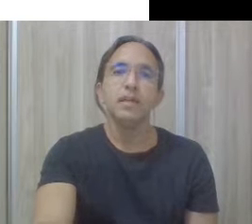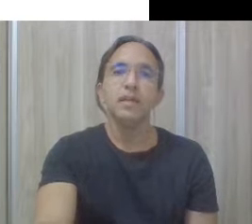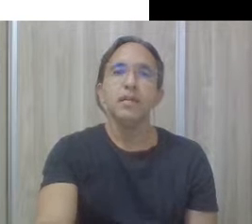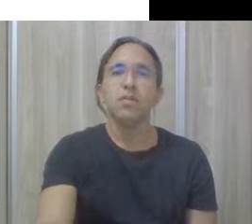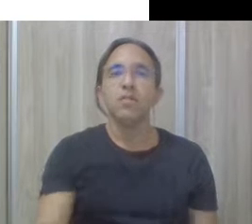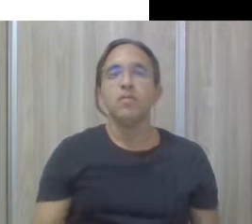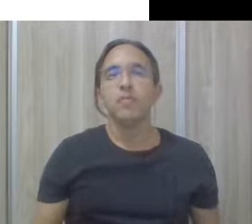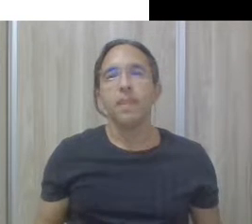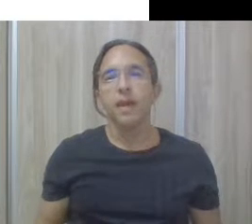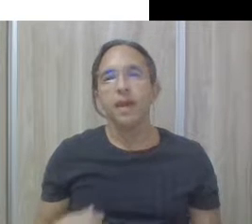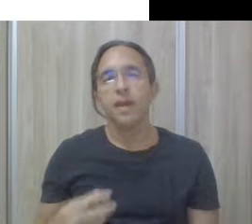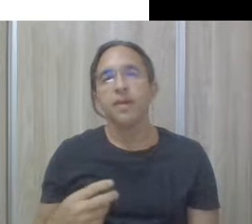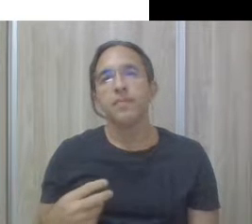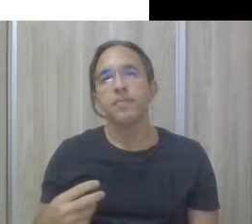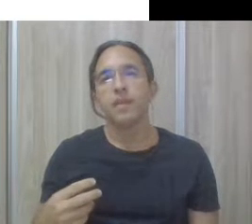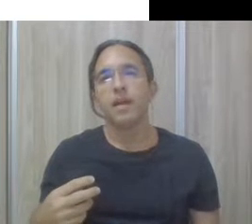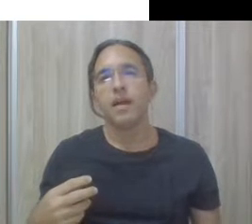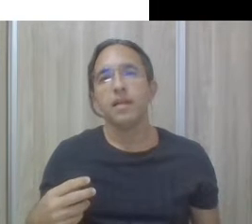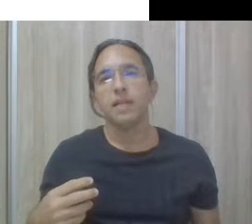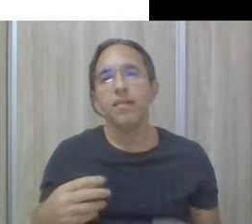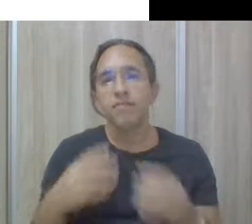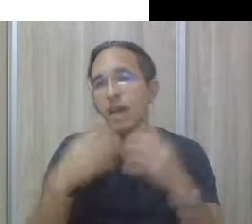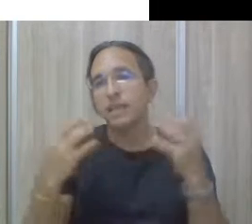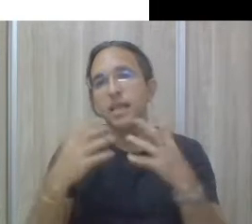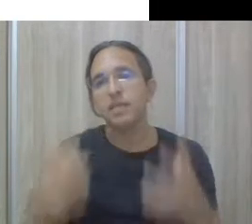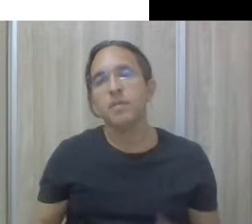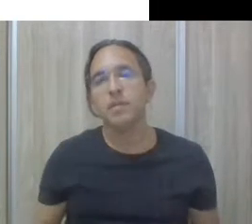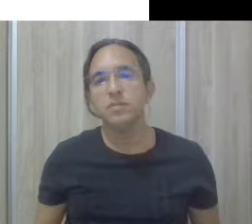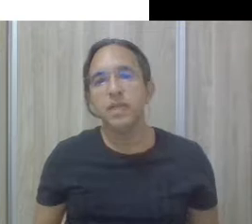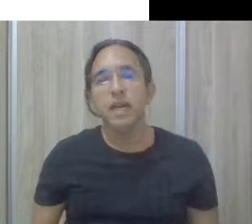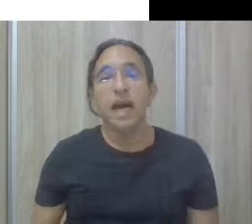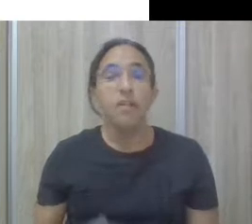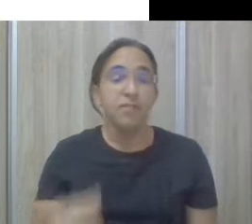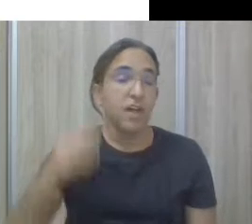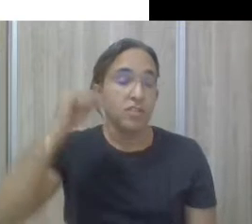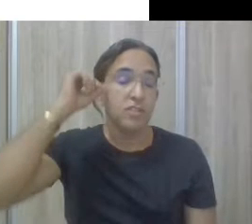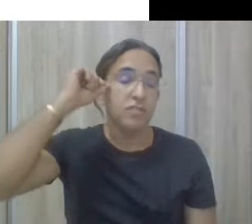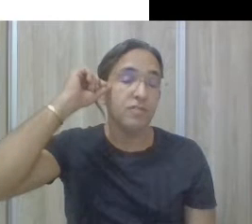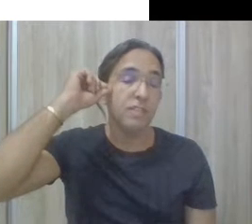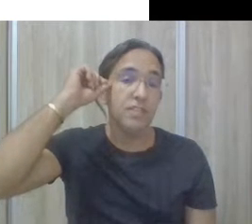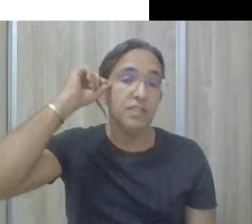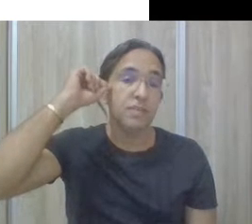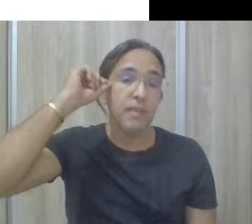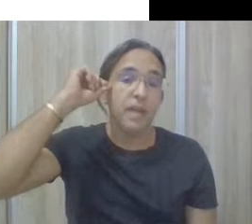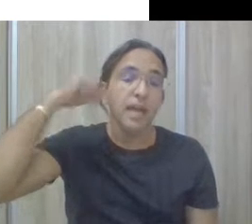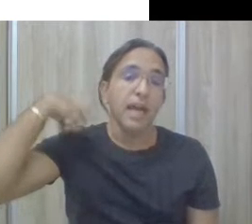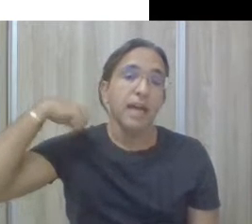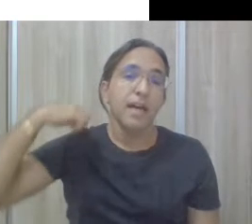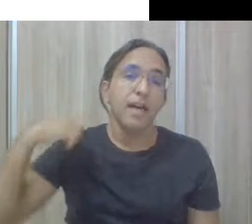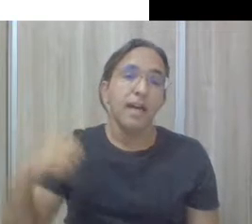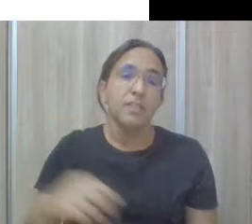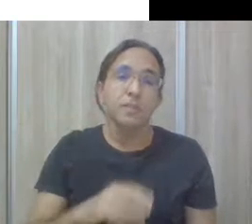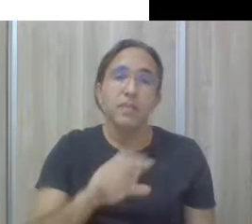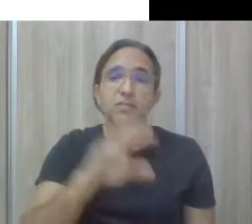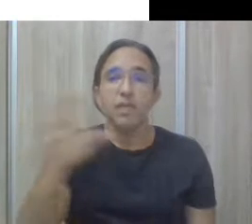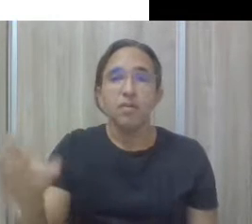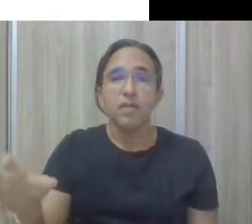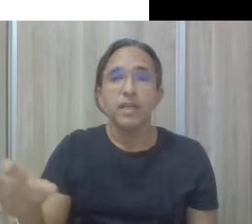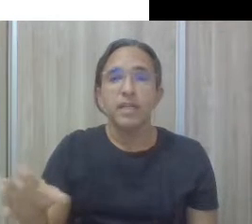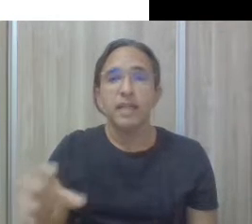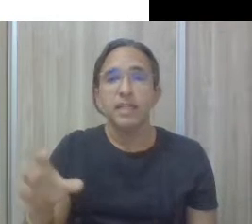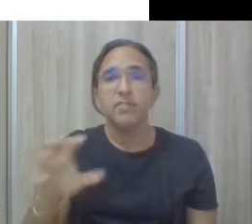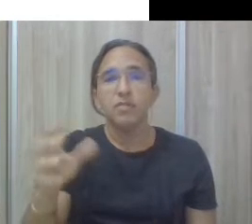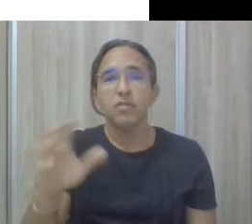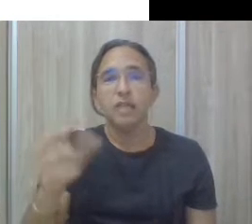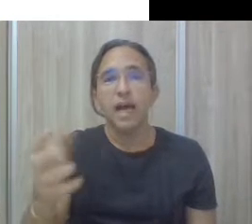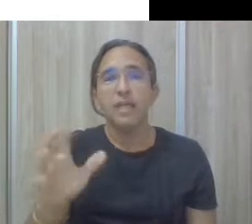surda e como na fala dela mesmo. Aí no finalzinho do vídeo, ela explica no decorrer